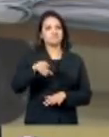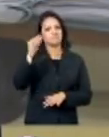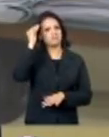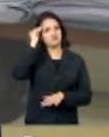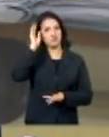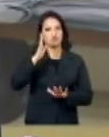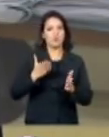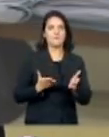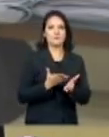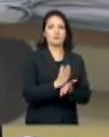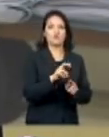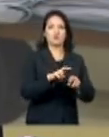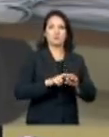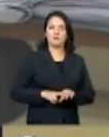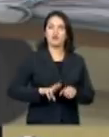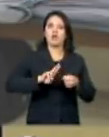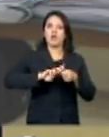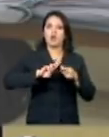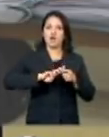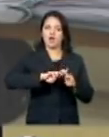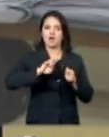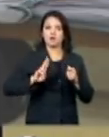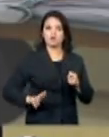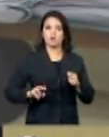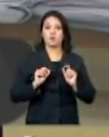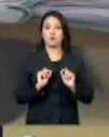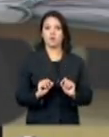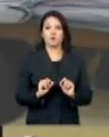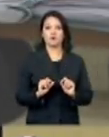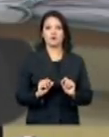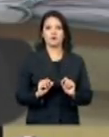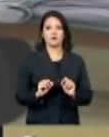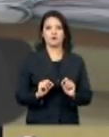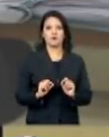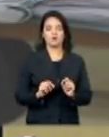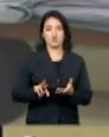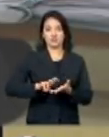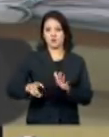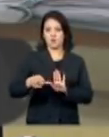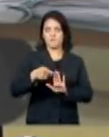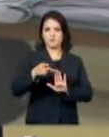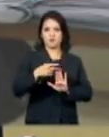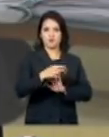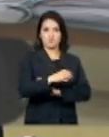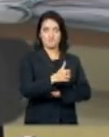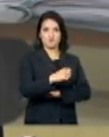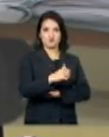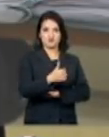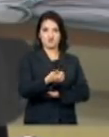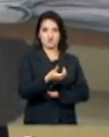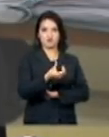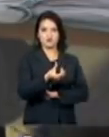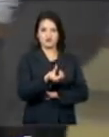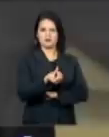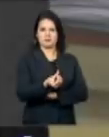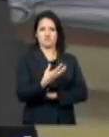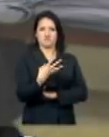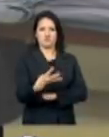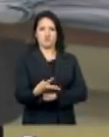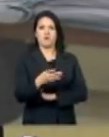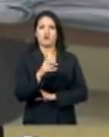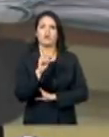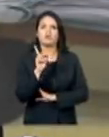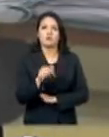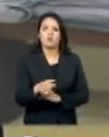advogado geral da união no sentido de não ser a portaria 1.164 ato de cessão de